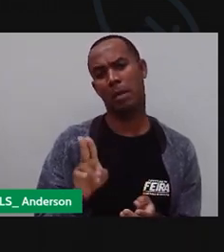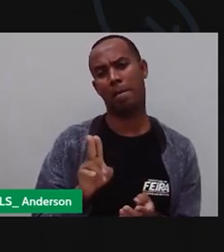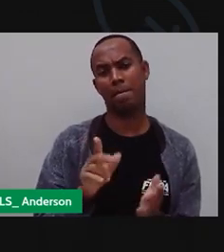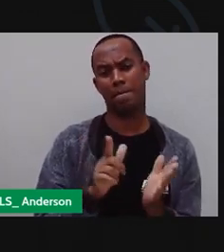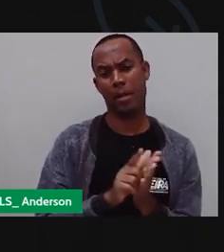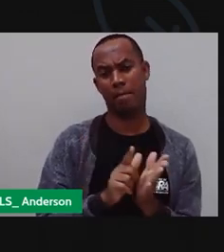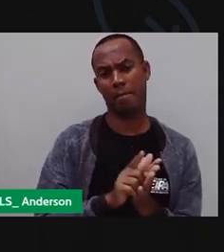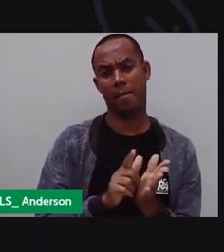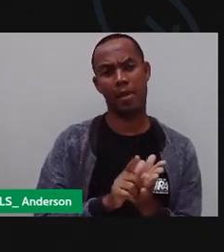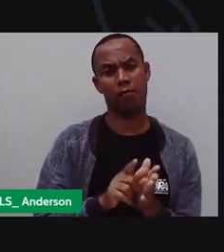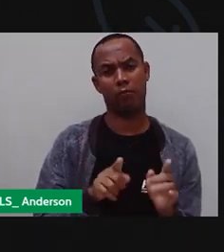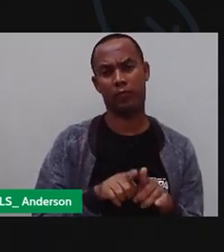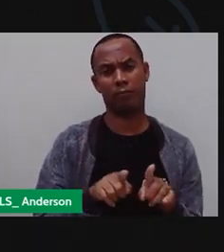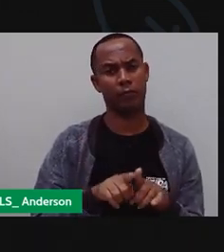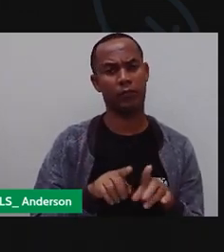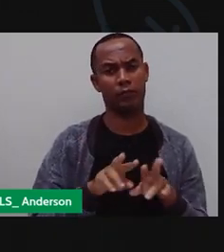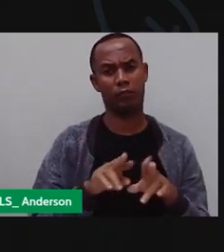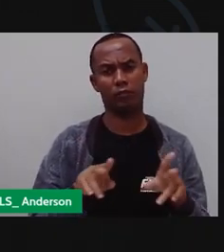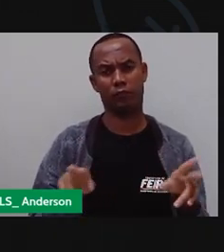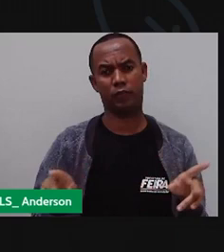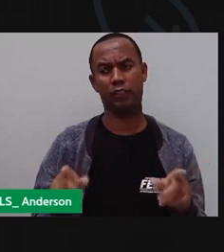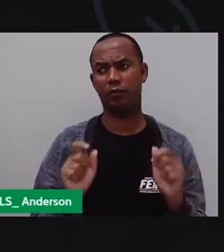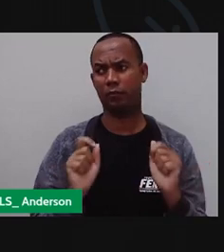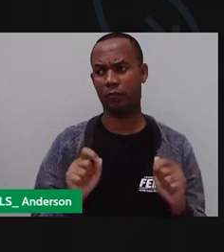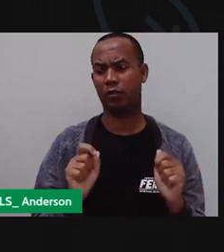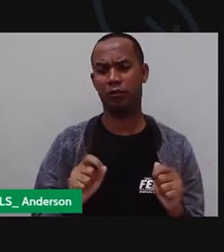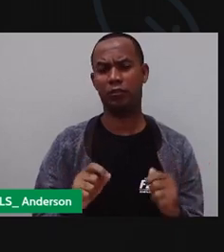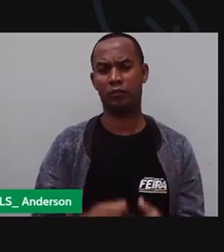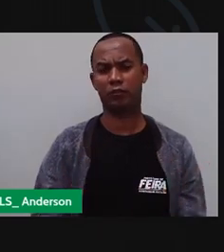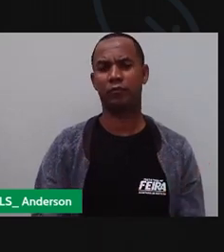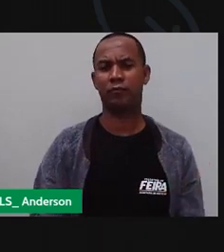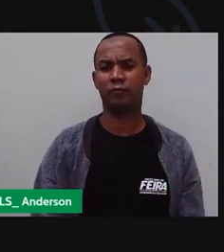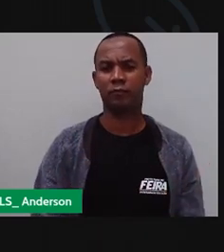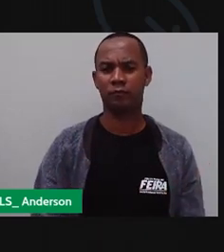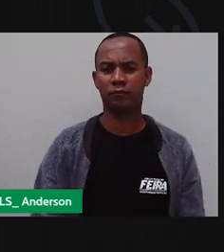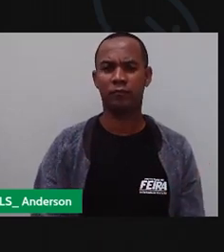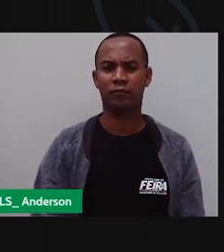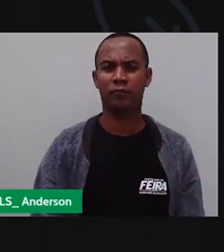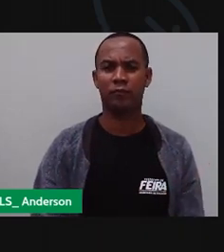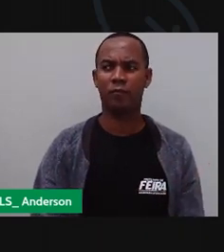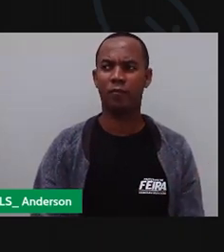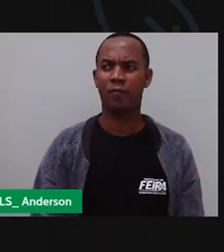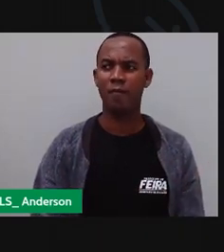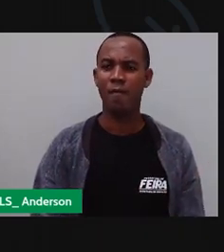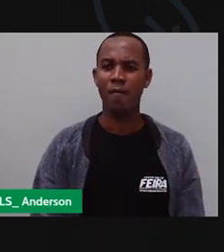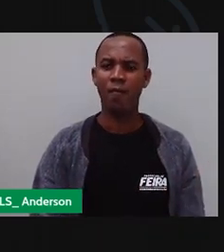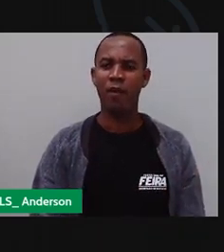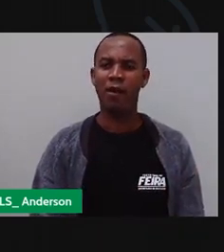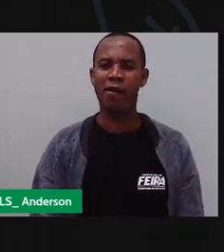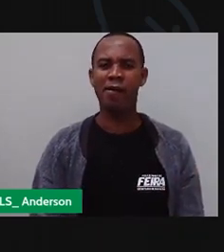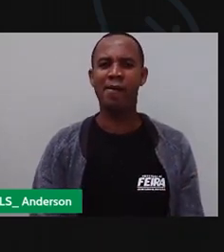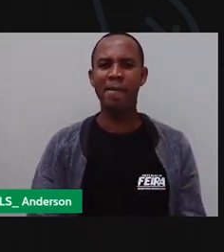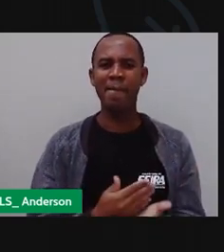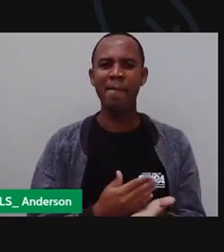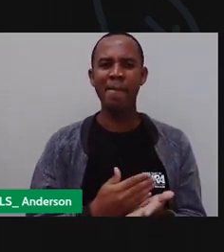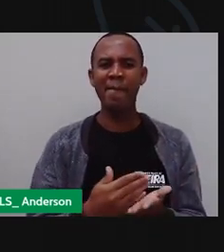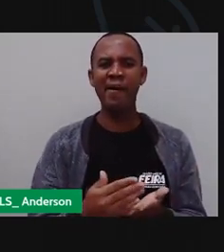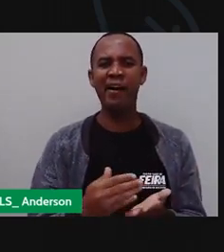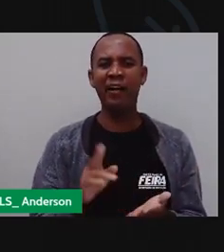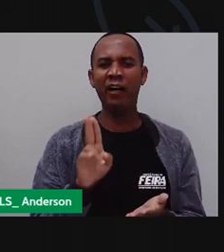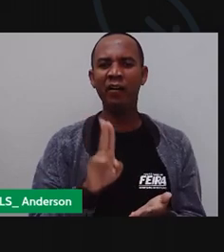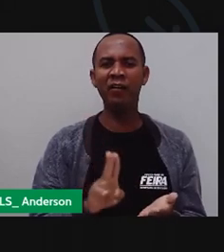vai utilizar esse aqui, né? Pra Vânia emprestou. Emprestou não, deu, que a gente não vai devolver para ela. E vamos começar a produzir o